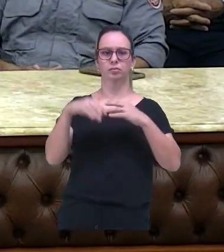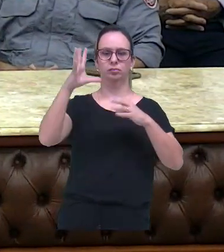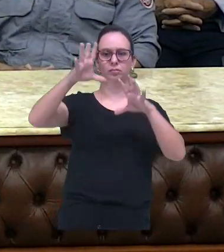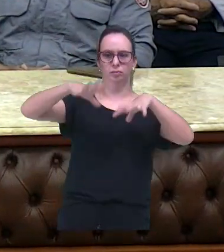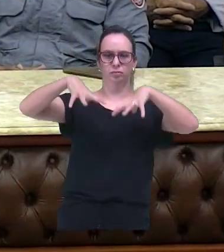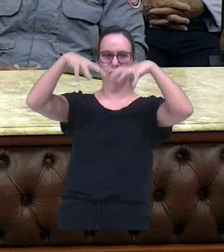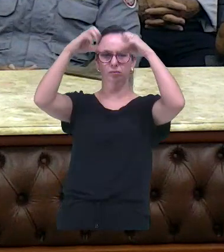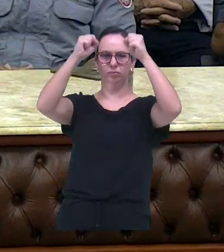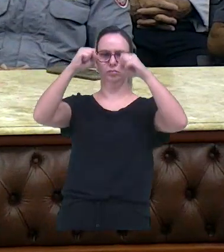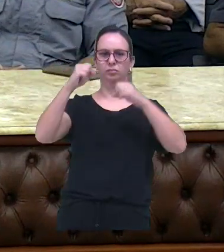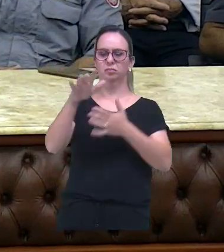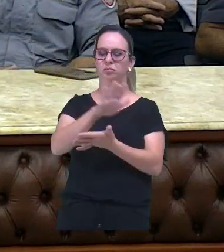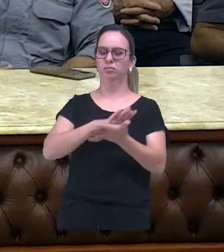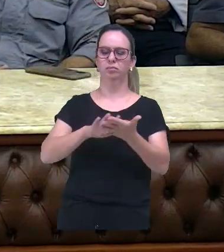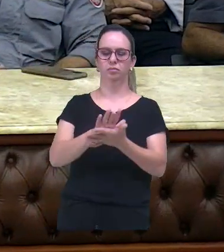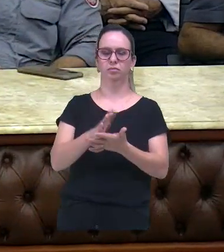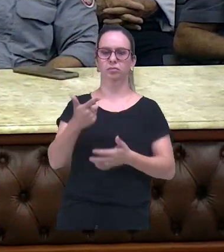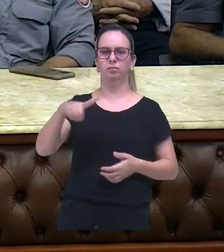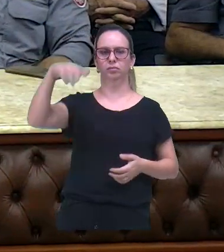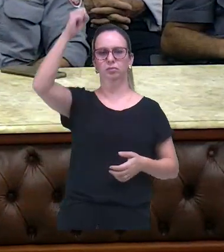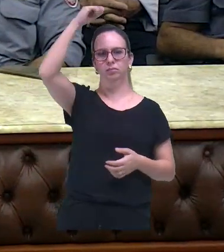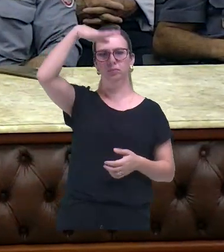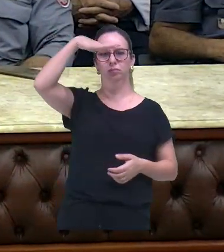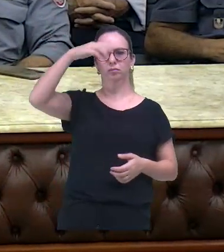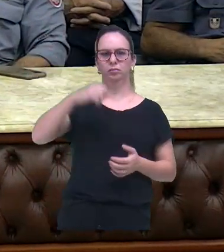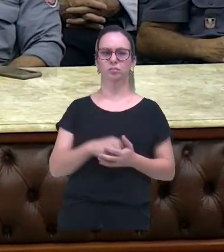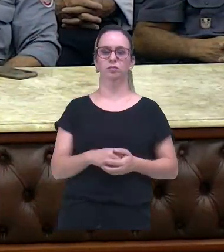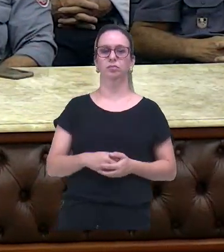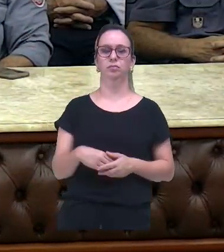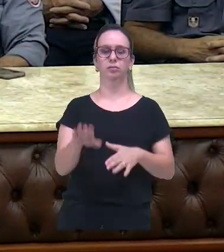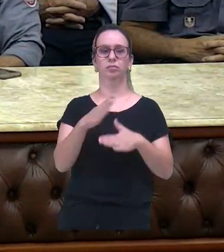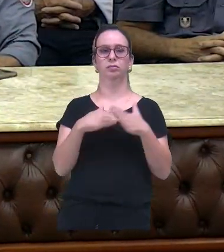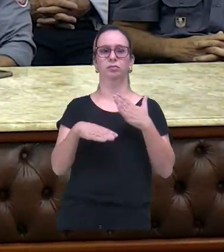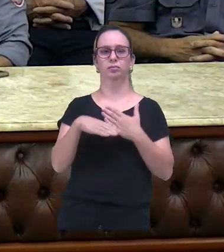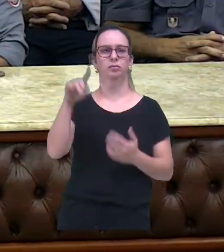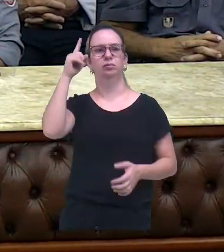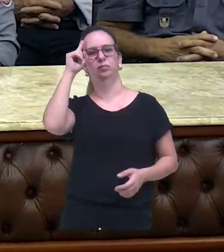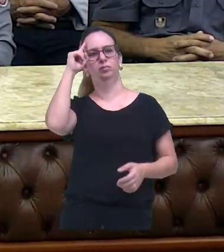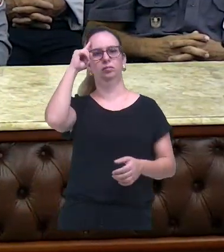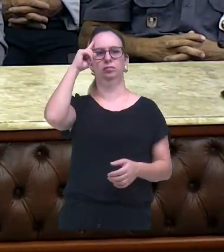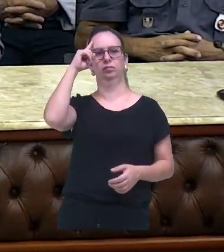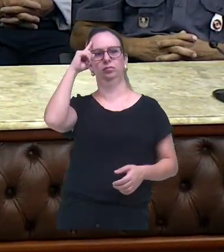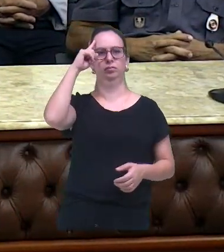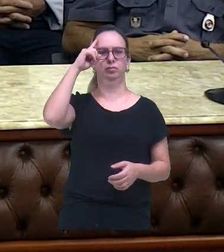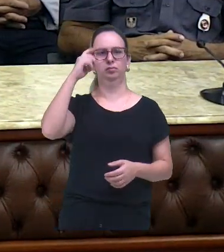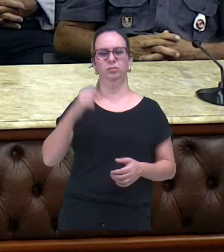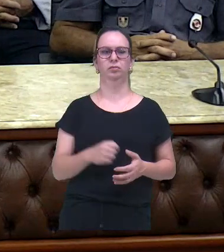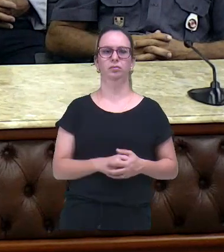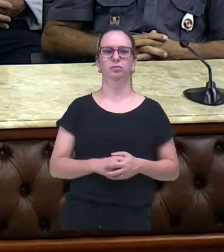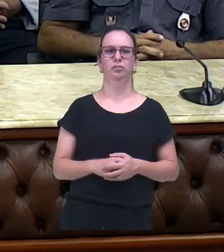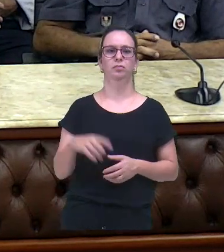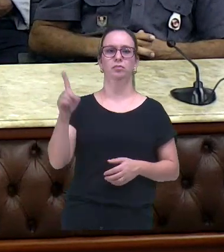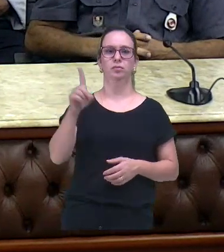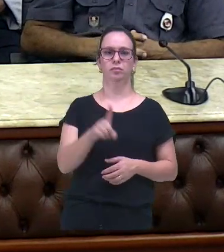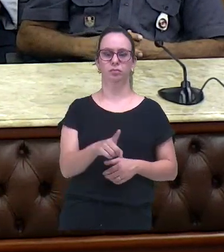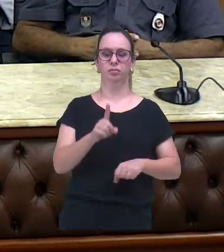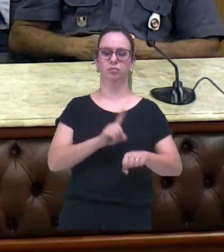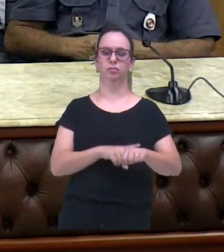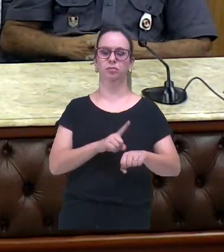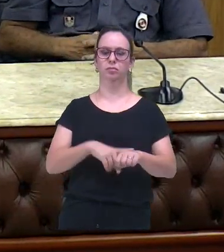iluminar, quando tudo for incerto e você só duvidar, É hora de um